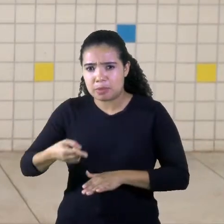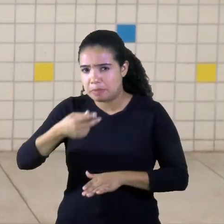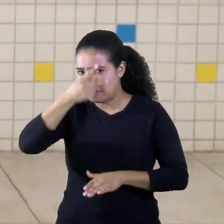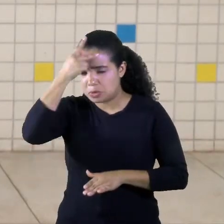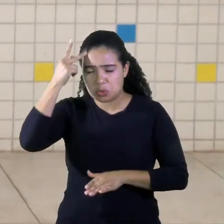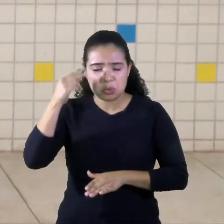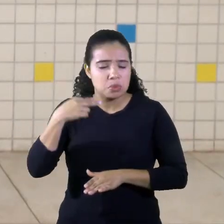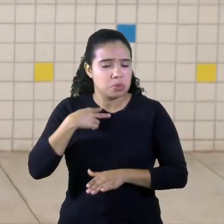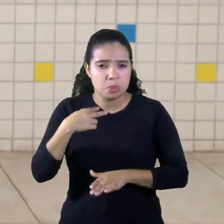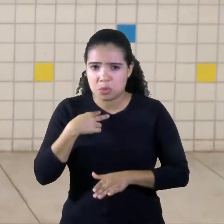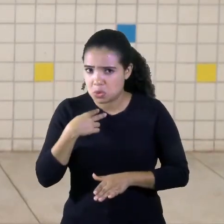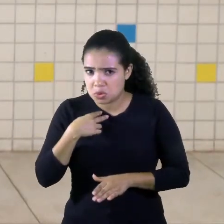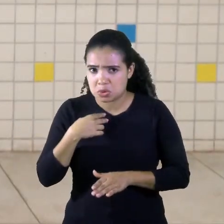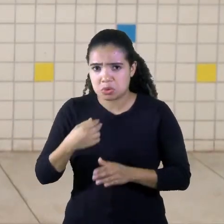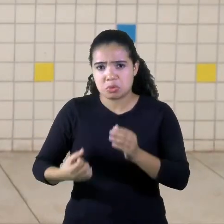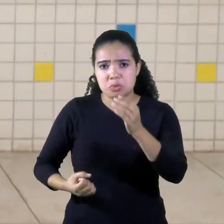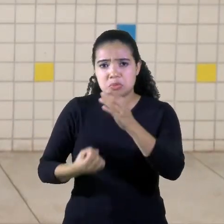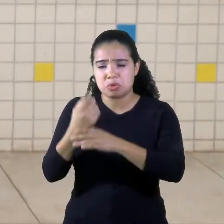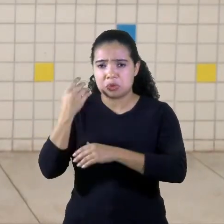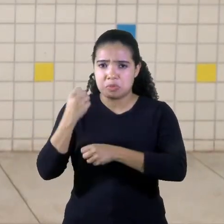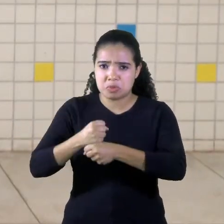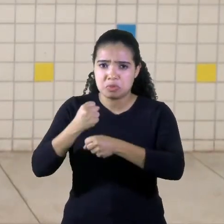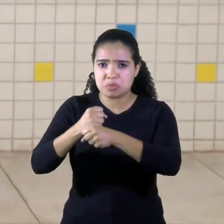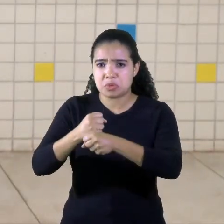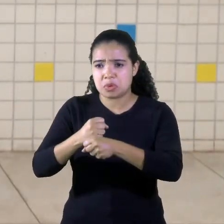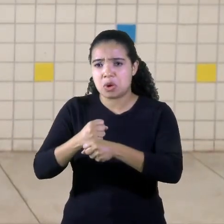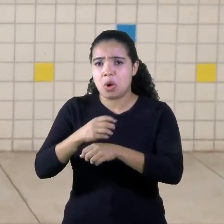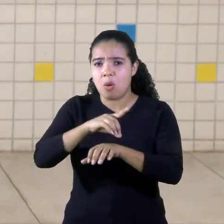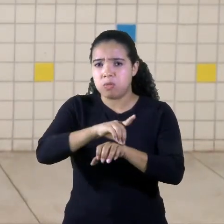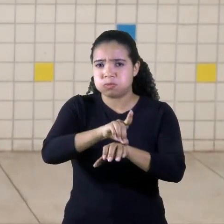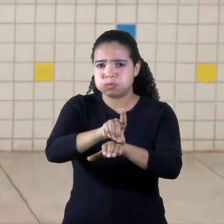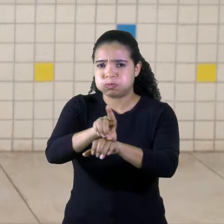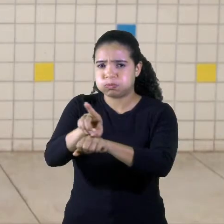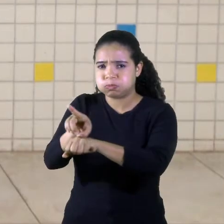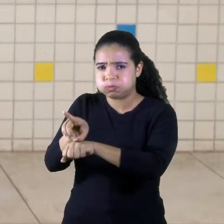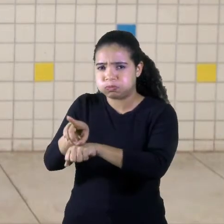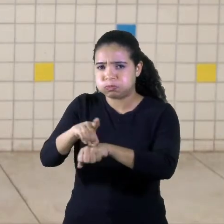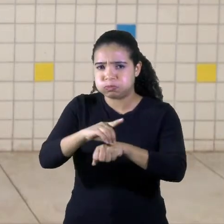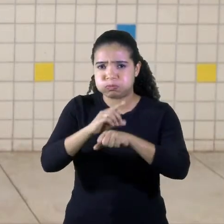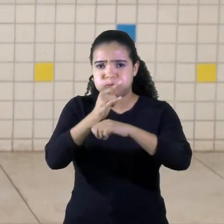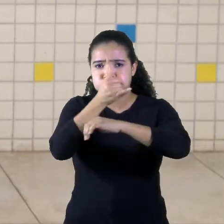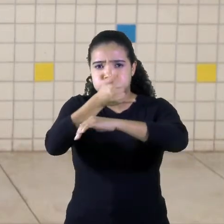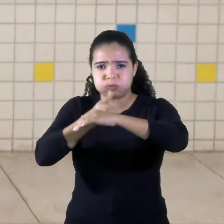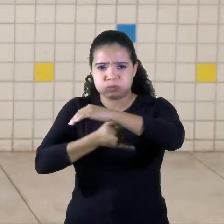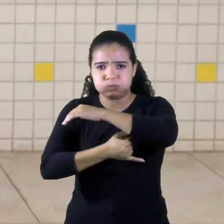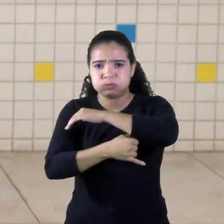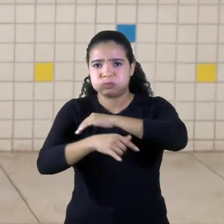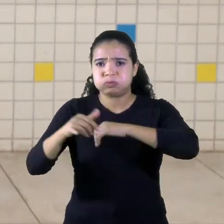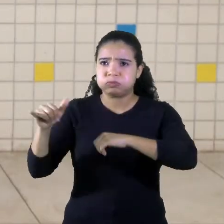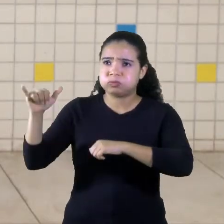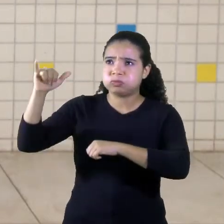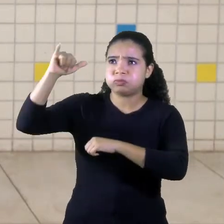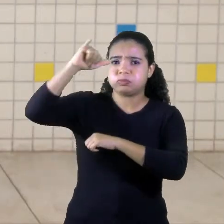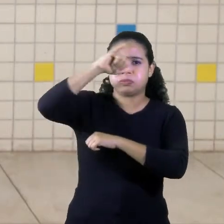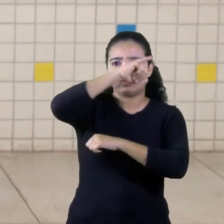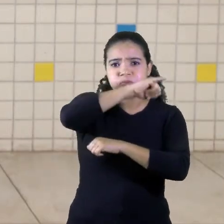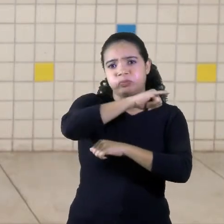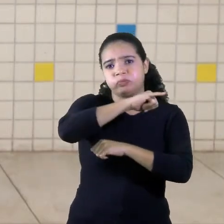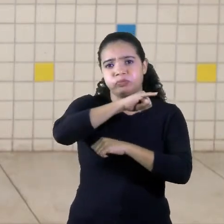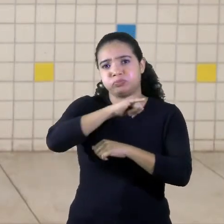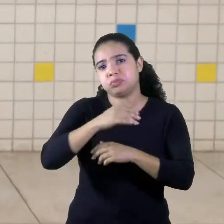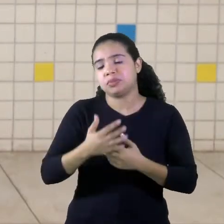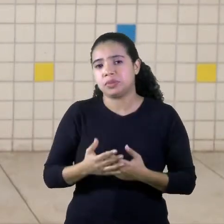não poderiam fabricar produtos bélicos, tanque de guerra, submarino, aviões blindados, eram